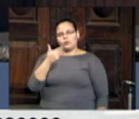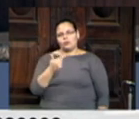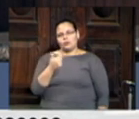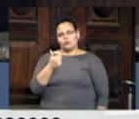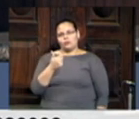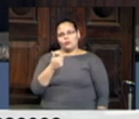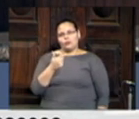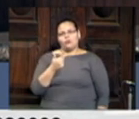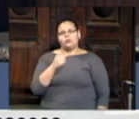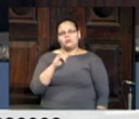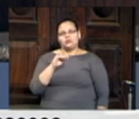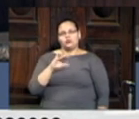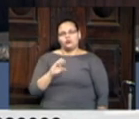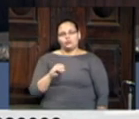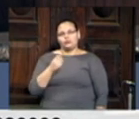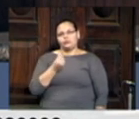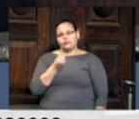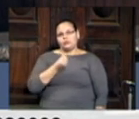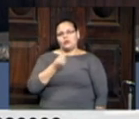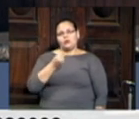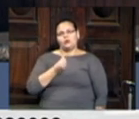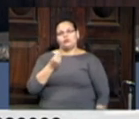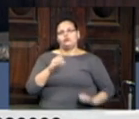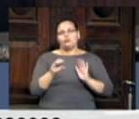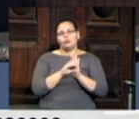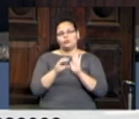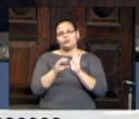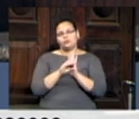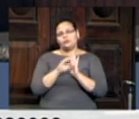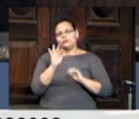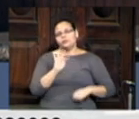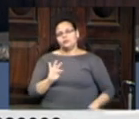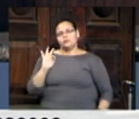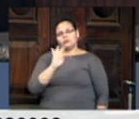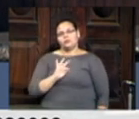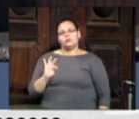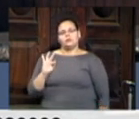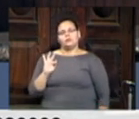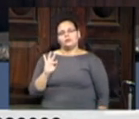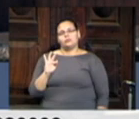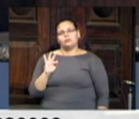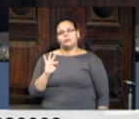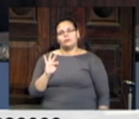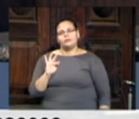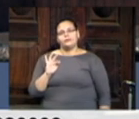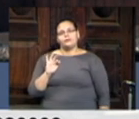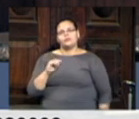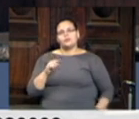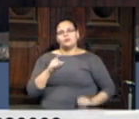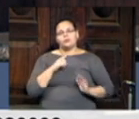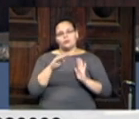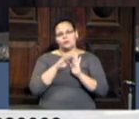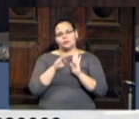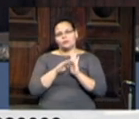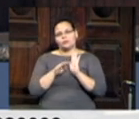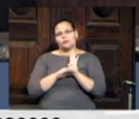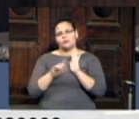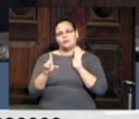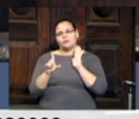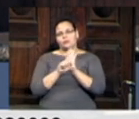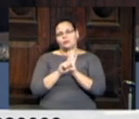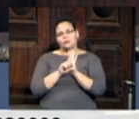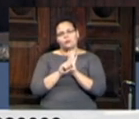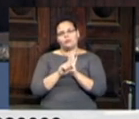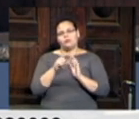52, inciso 6º da Constituição Federal e as determinações da Lei